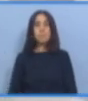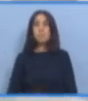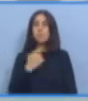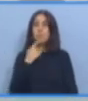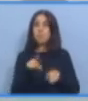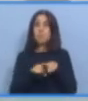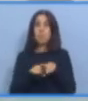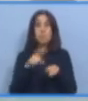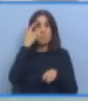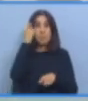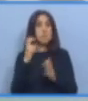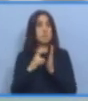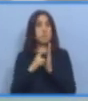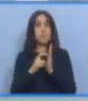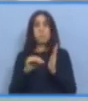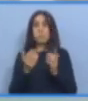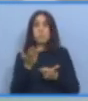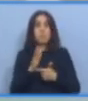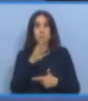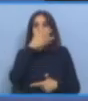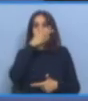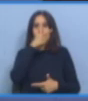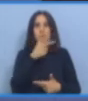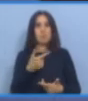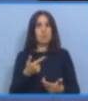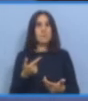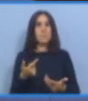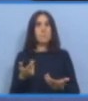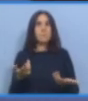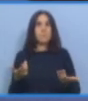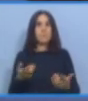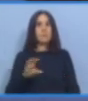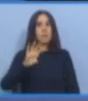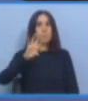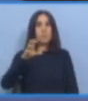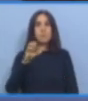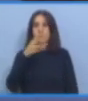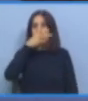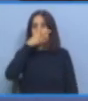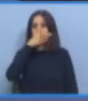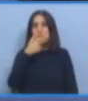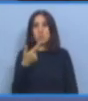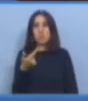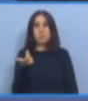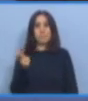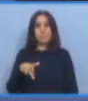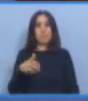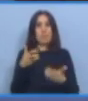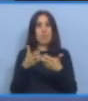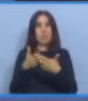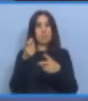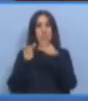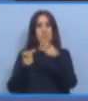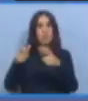política, inclusive. A Síria, por exemplo, que está, infelizmente, é um país, infelizmente, protagonista de uma guerra civil,